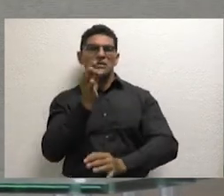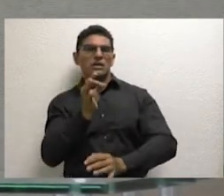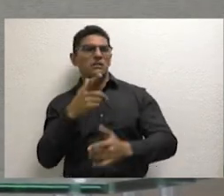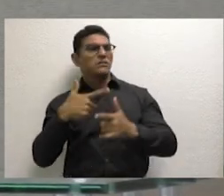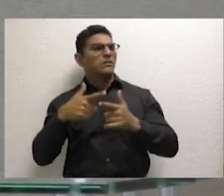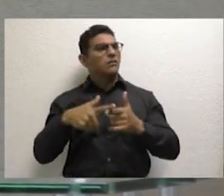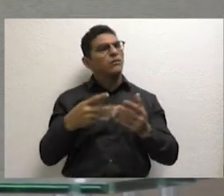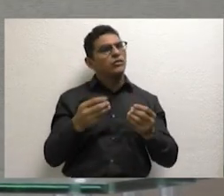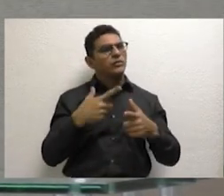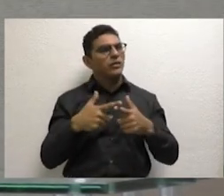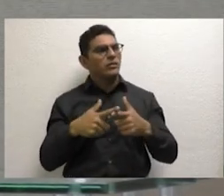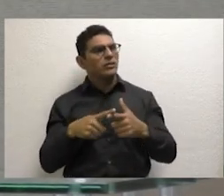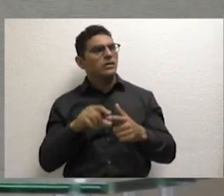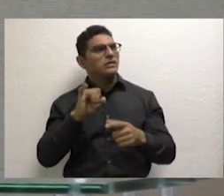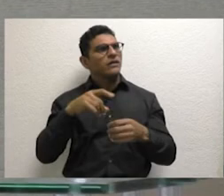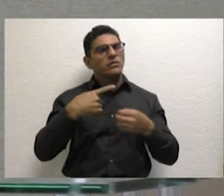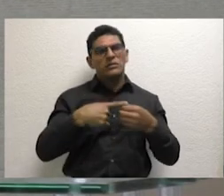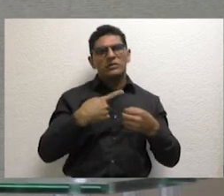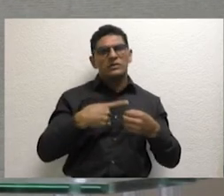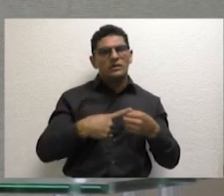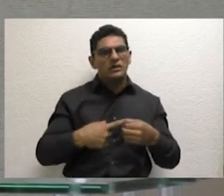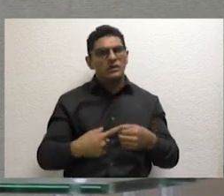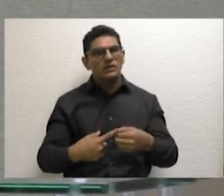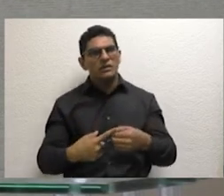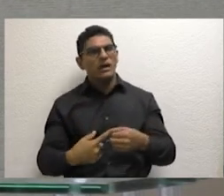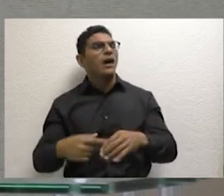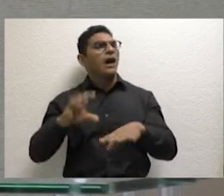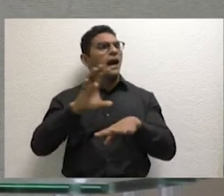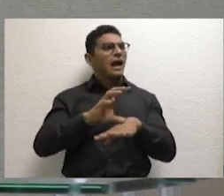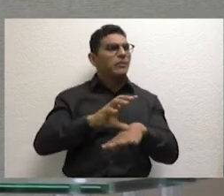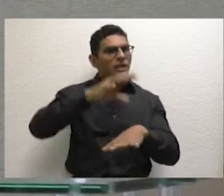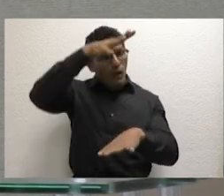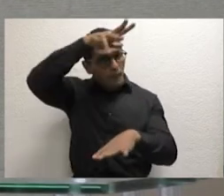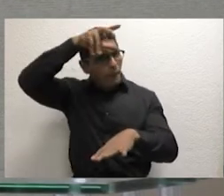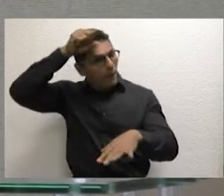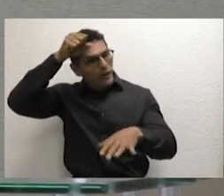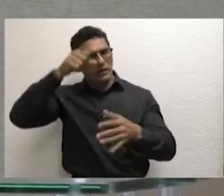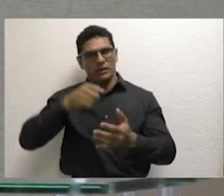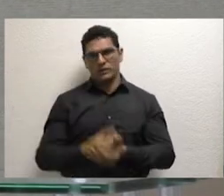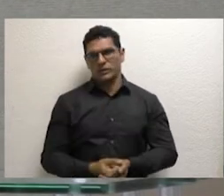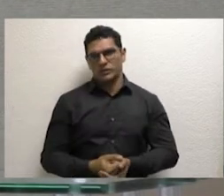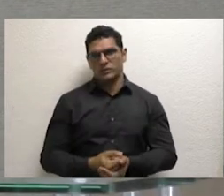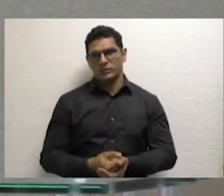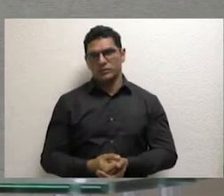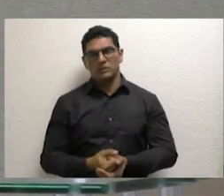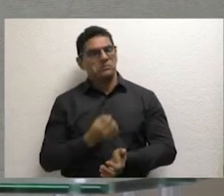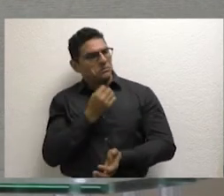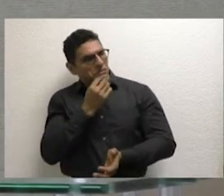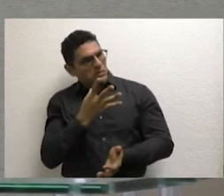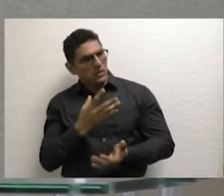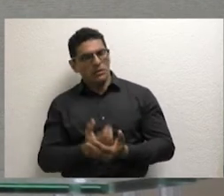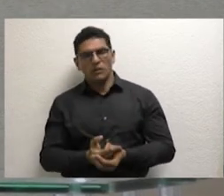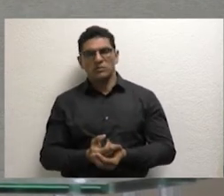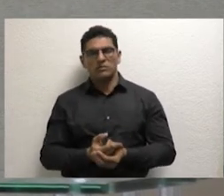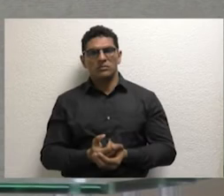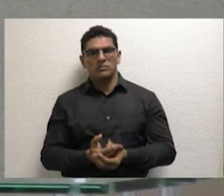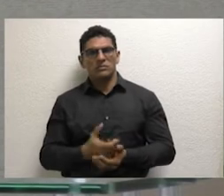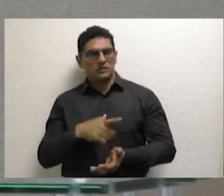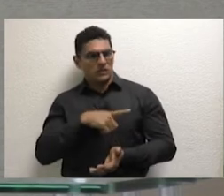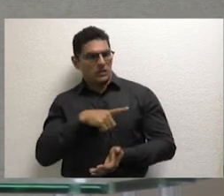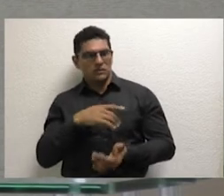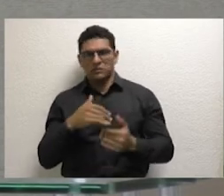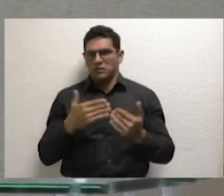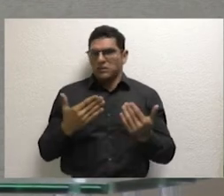falarmos de município capital Manaus acredito que ela está muito bem assistida mas os